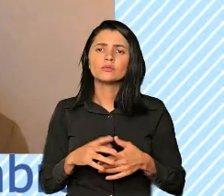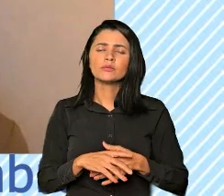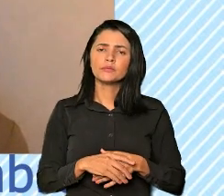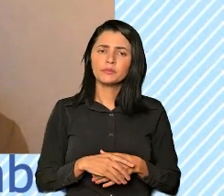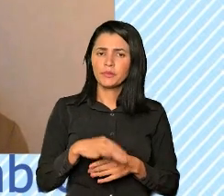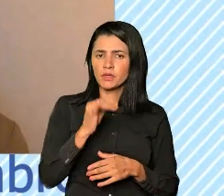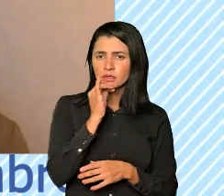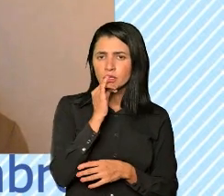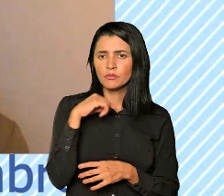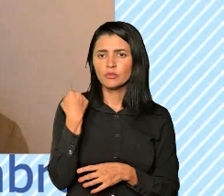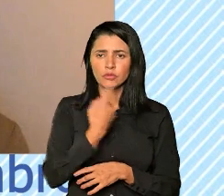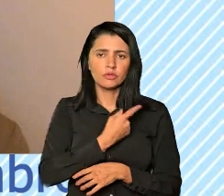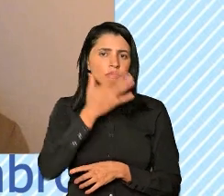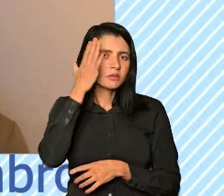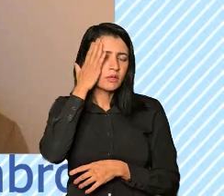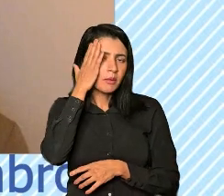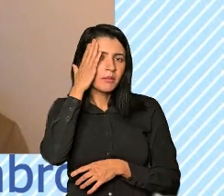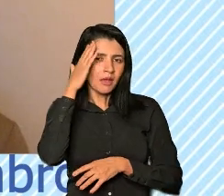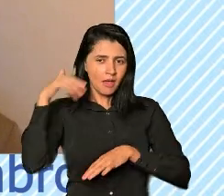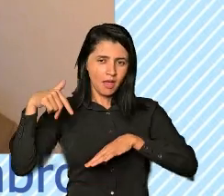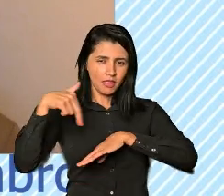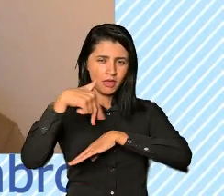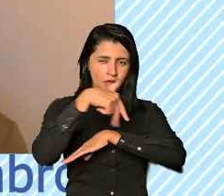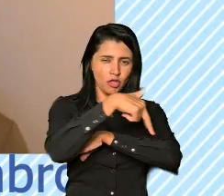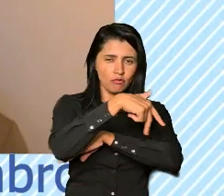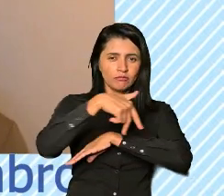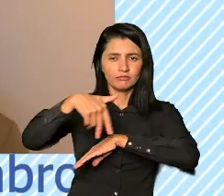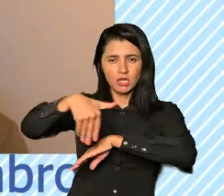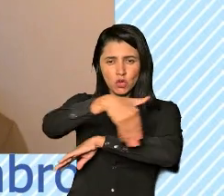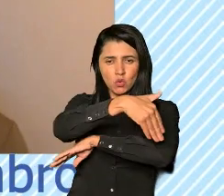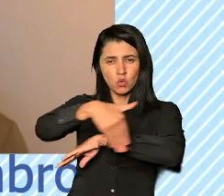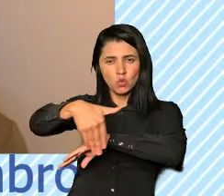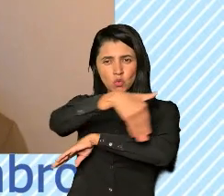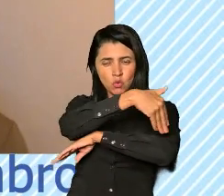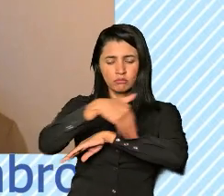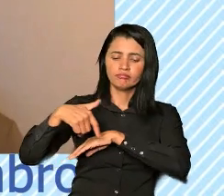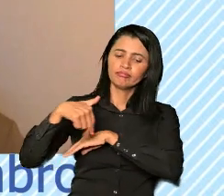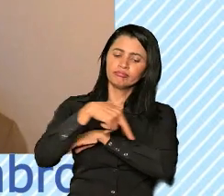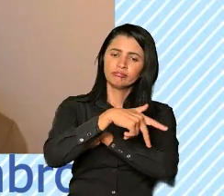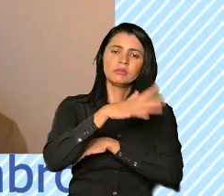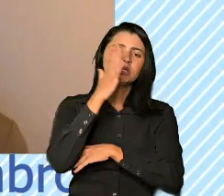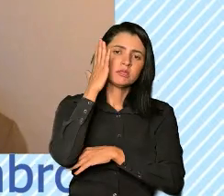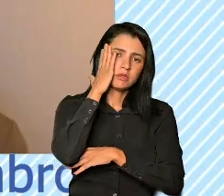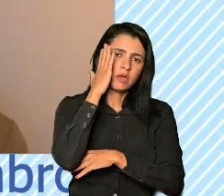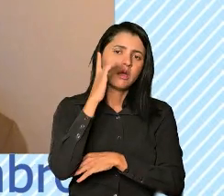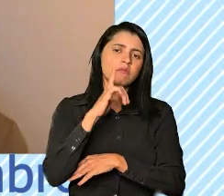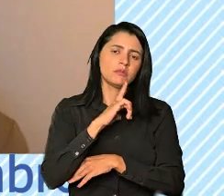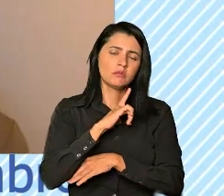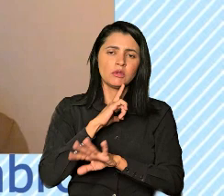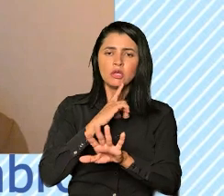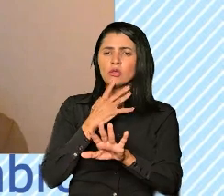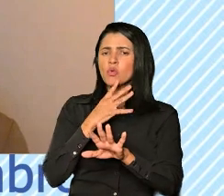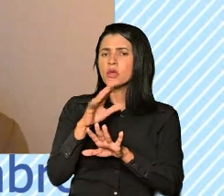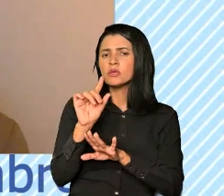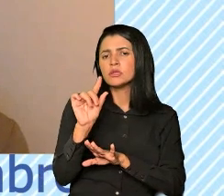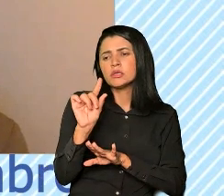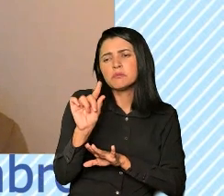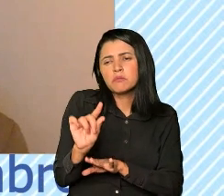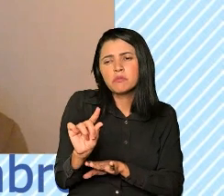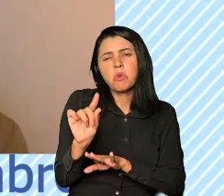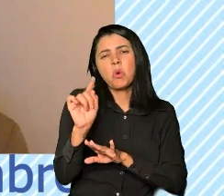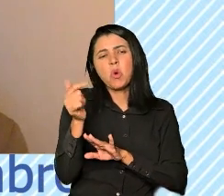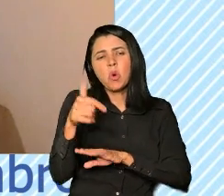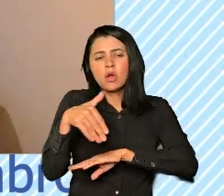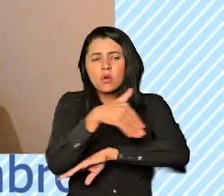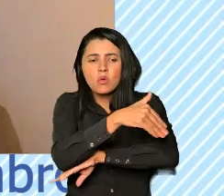Por exemplo, a gente sabe que andando na rua, a gente sabe que existem... a gente não conhece muito a nossa rua,